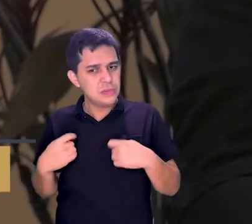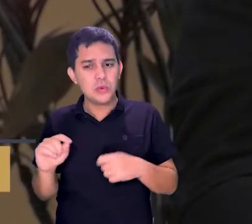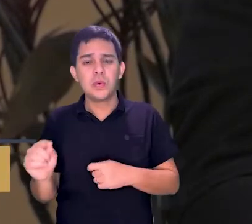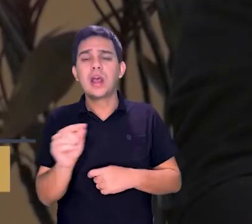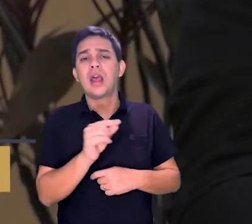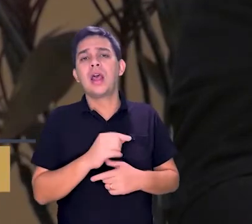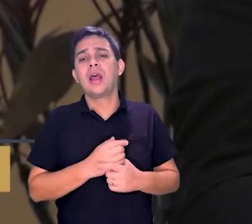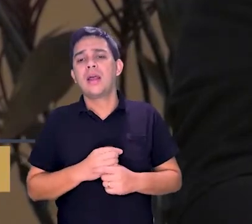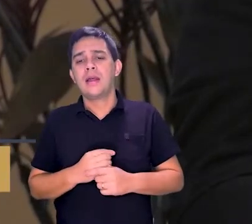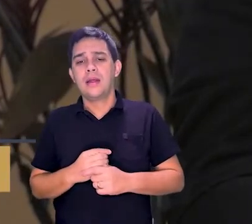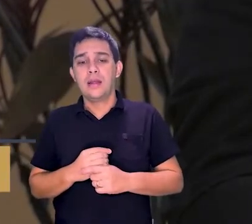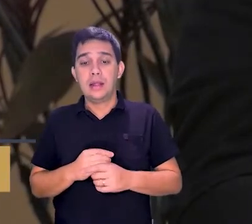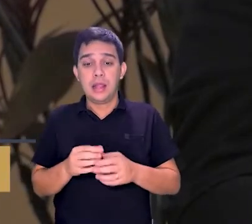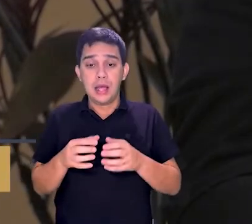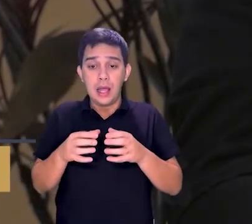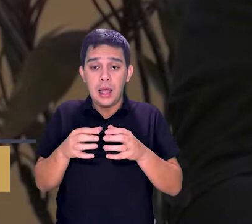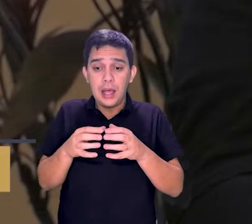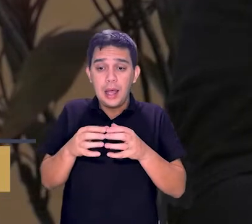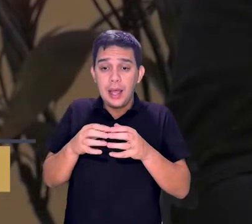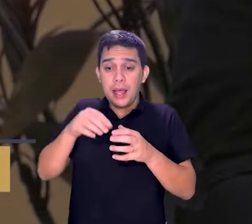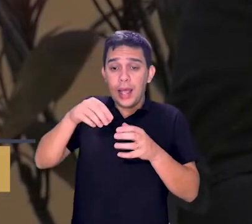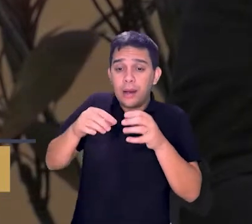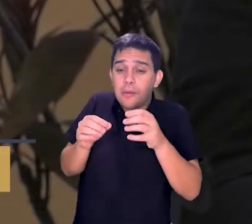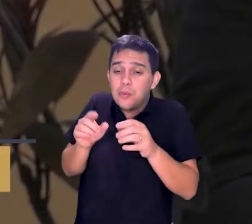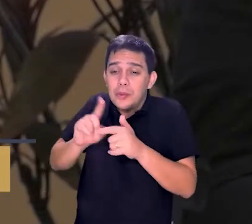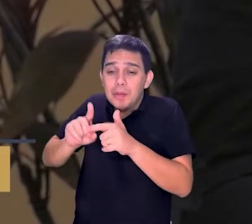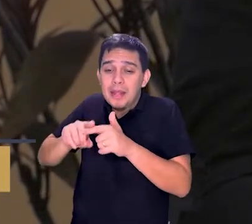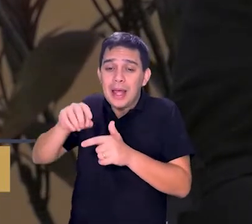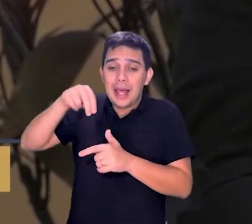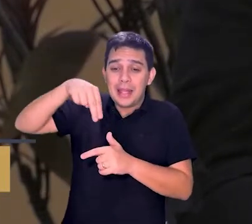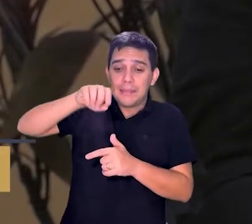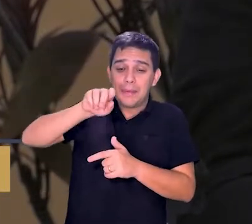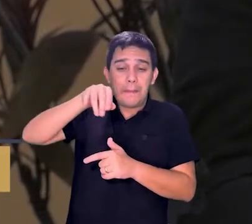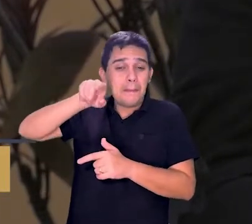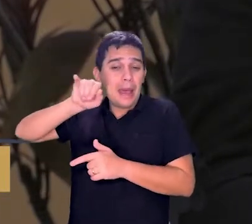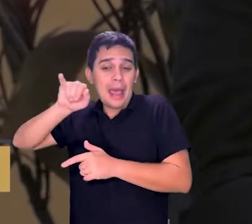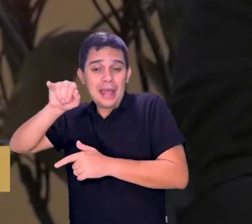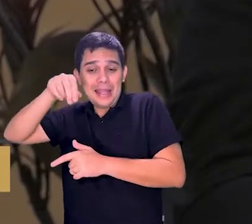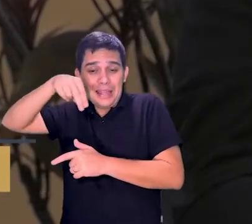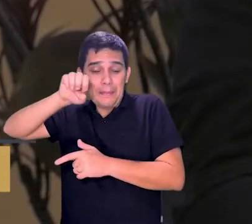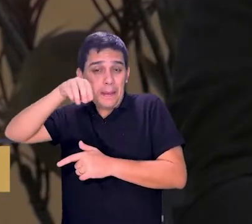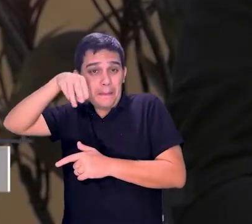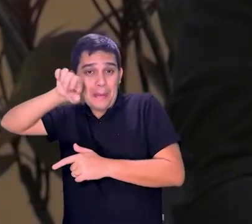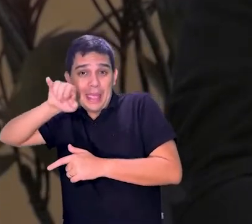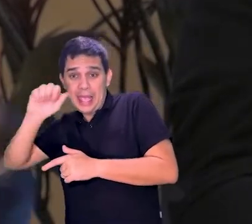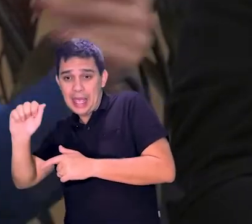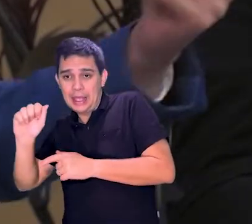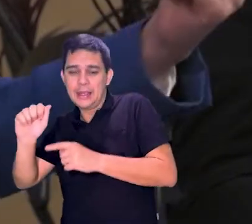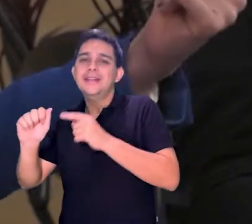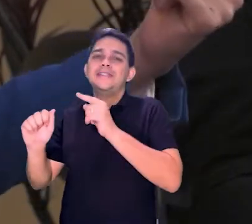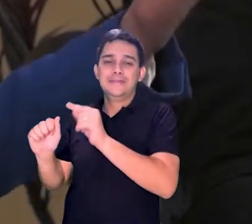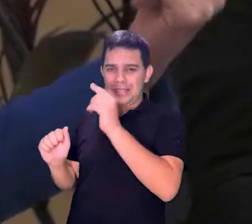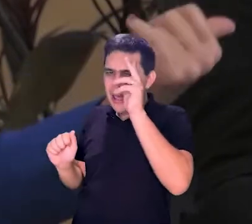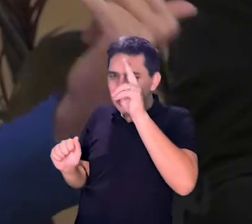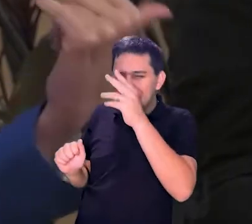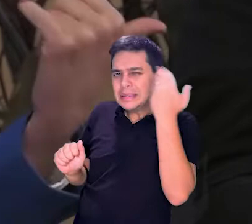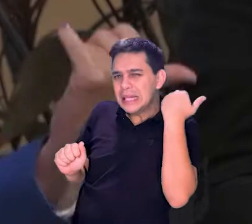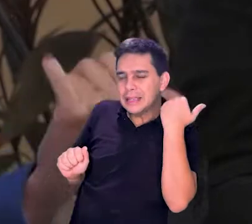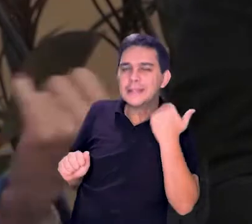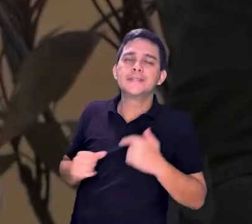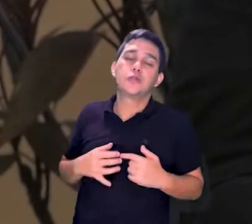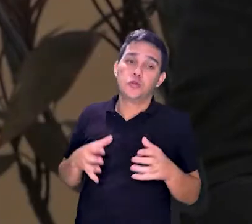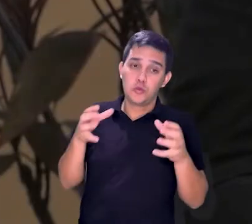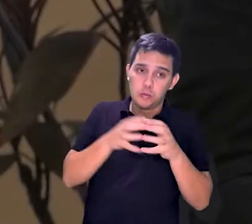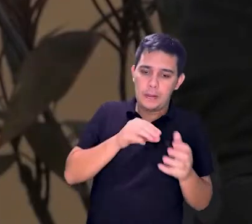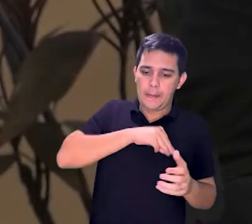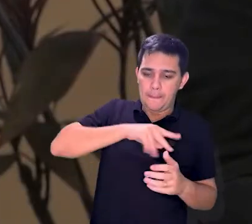da Bindânia Maia. O caso da Avenida Niemeyer. Sim, sim, sim. Em que, graças ao Ministério Público, com o apoio técnico do